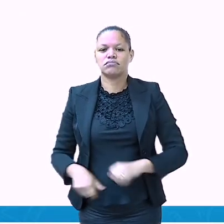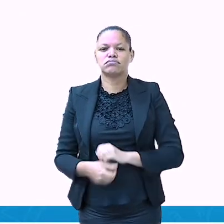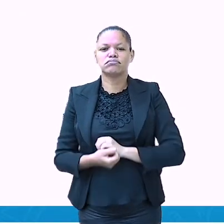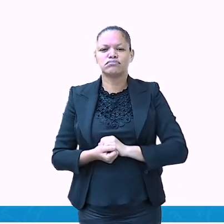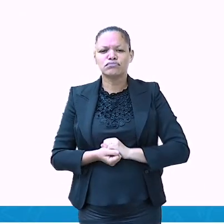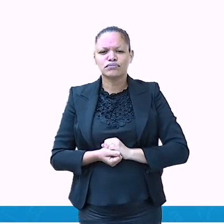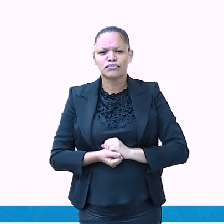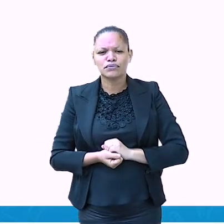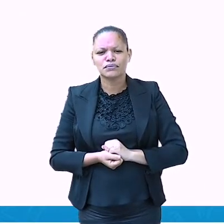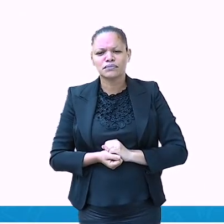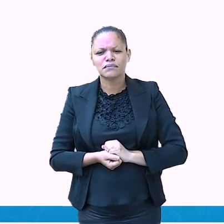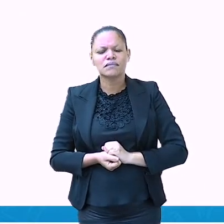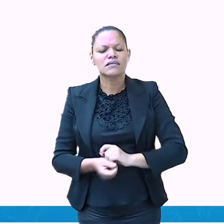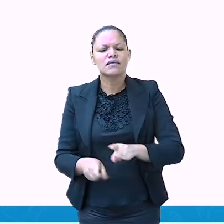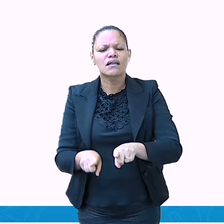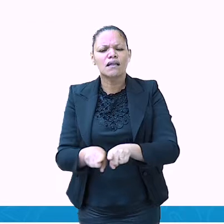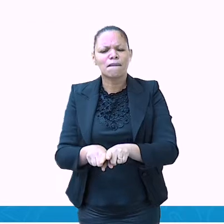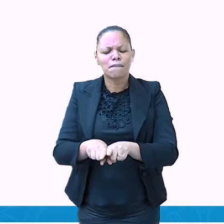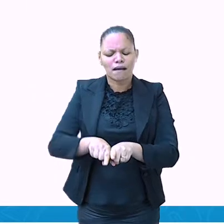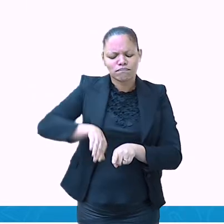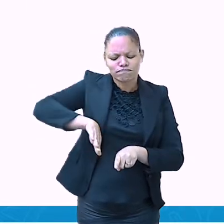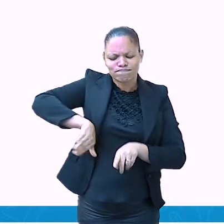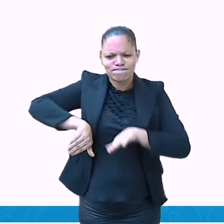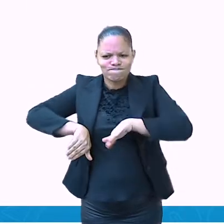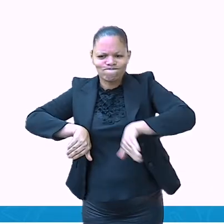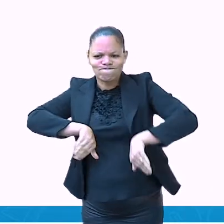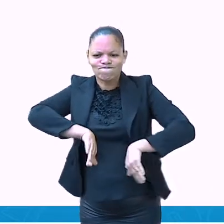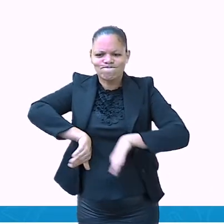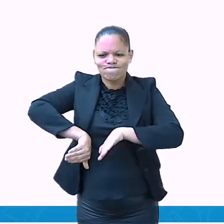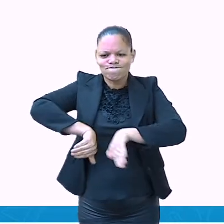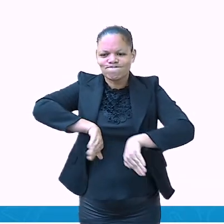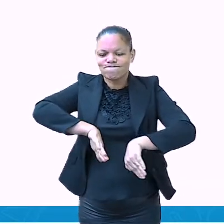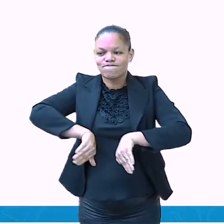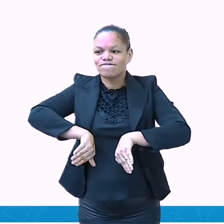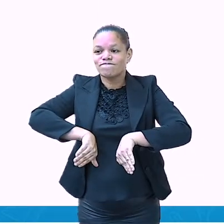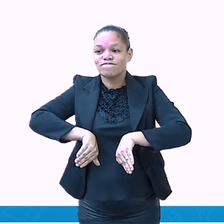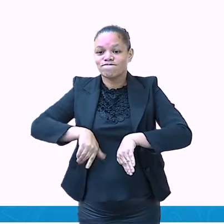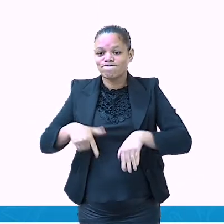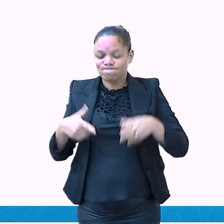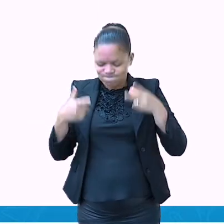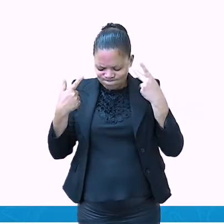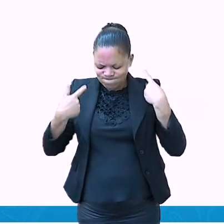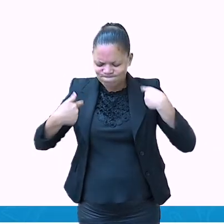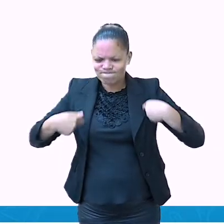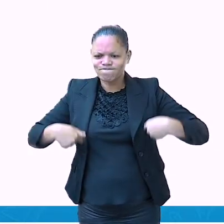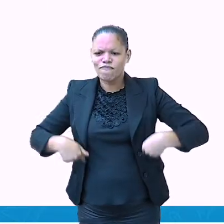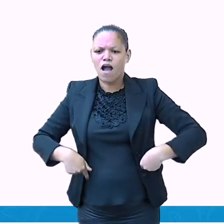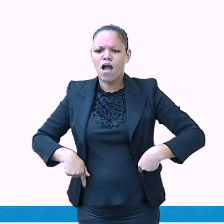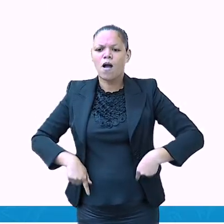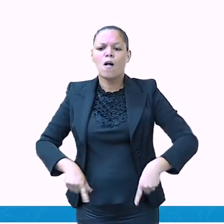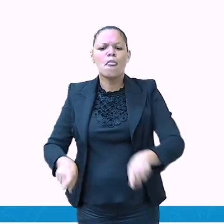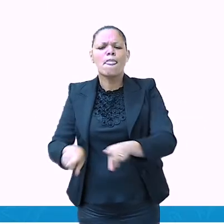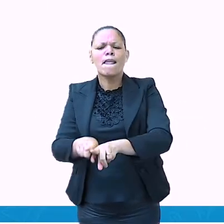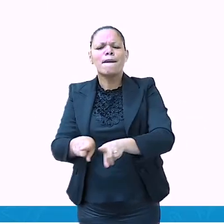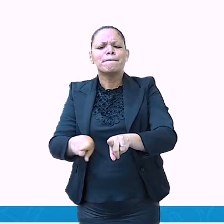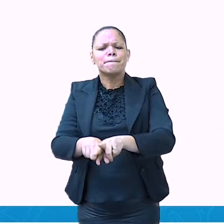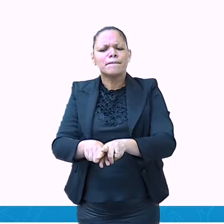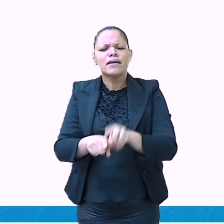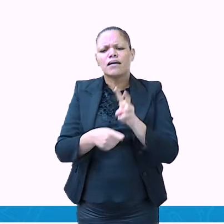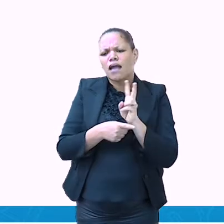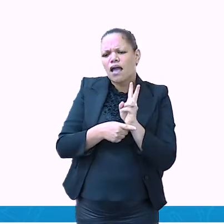também com nadadeiras. Então, esse formato aqui é um formato que também ajuda na hora da